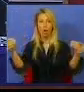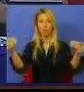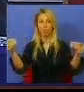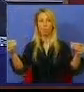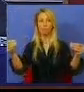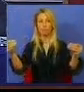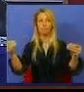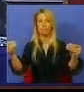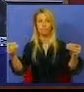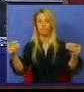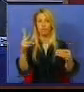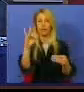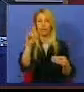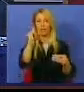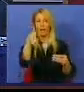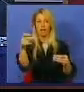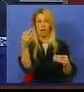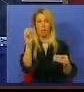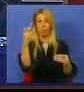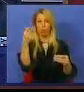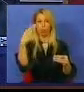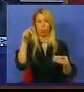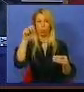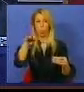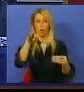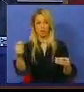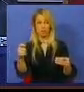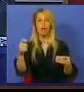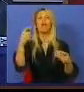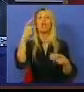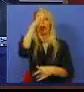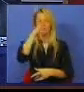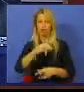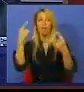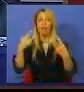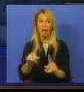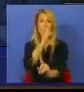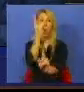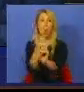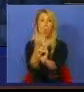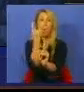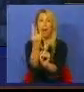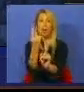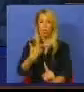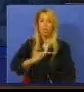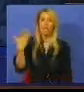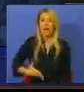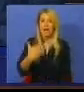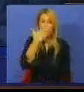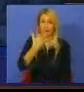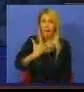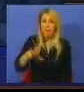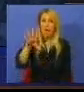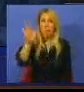um quadro de Vieira Portuense e que o Estado tem um ano para exercer sobre esse quadro uma opção de compra.